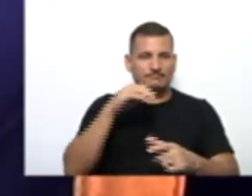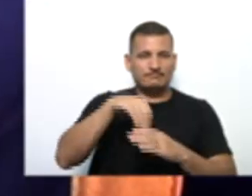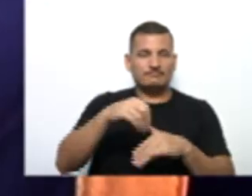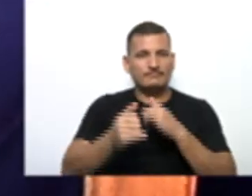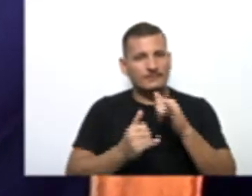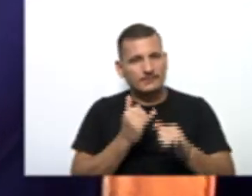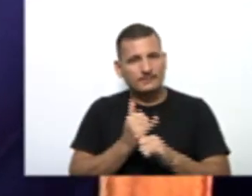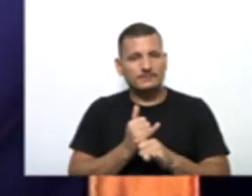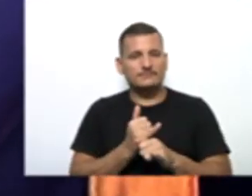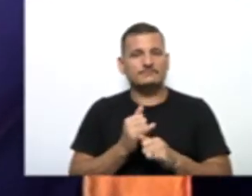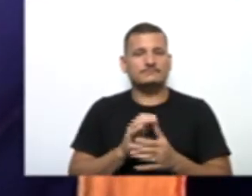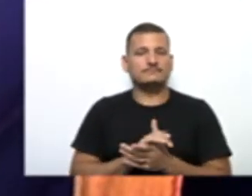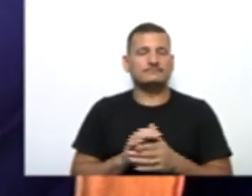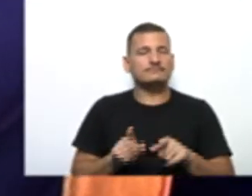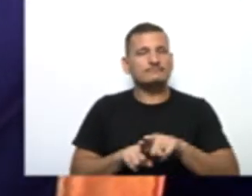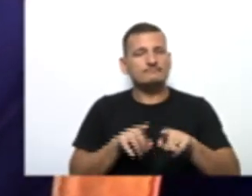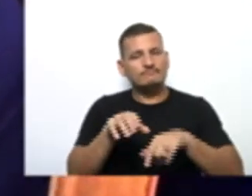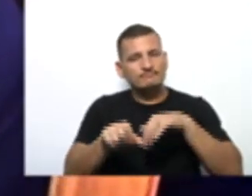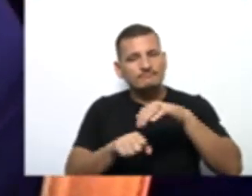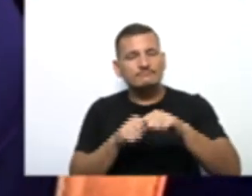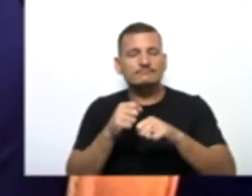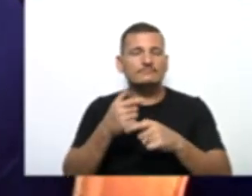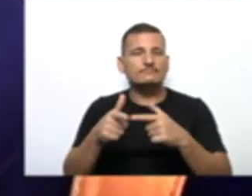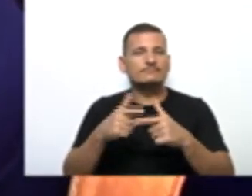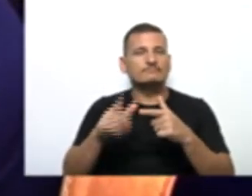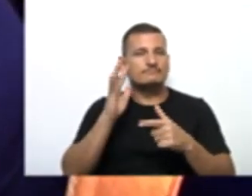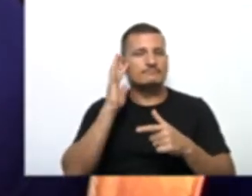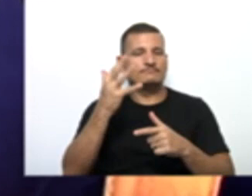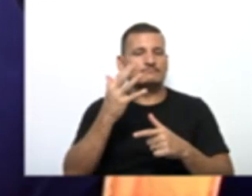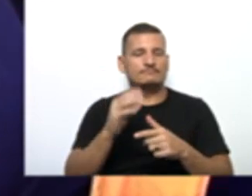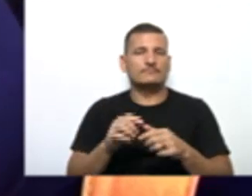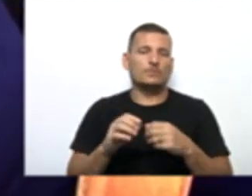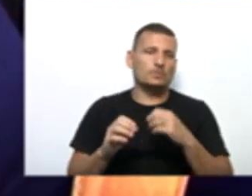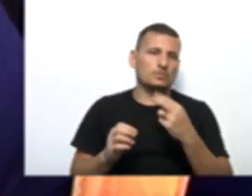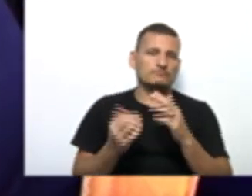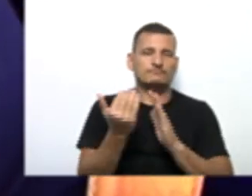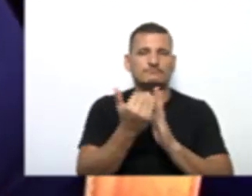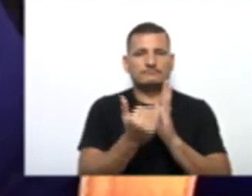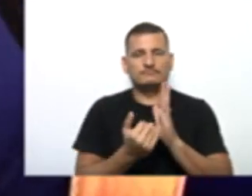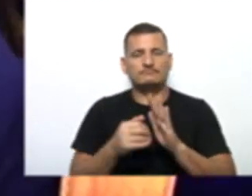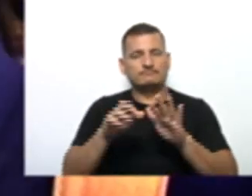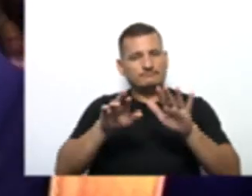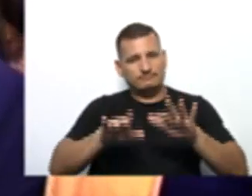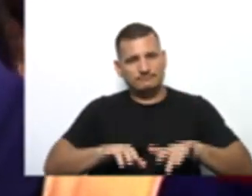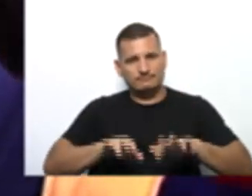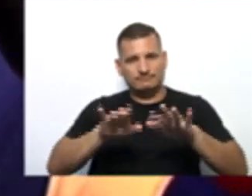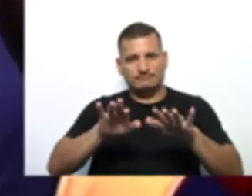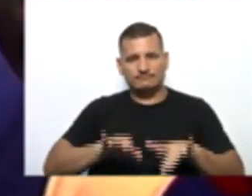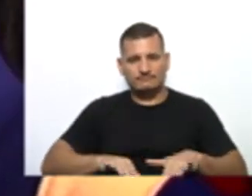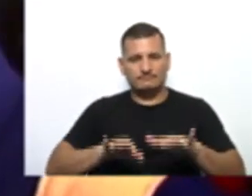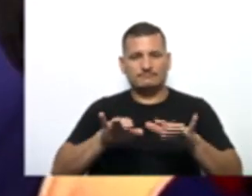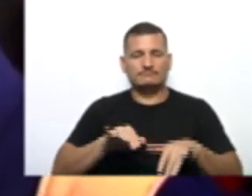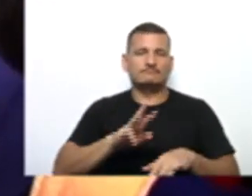soluções. Como é para voltar para a internet, talvez desenvolva programas,